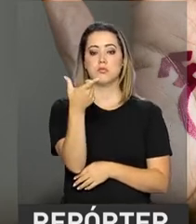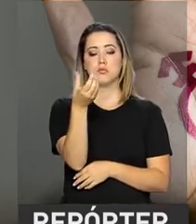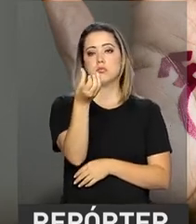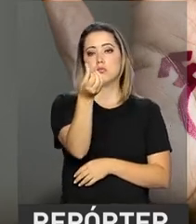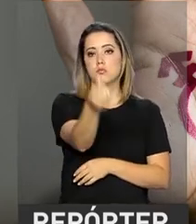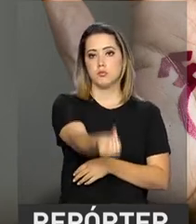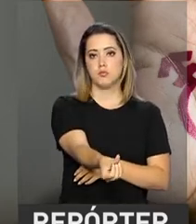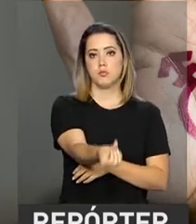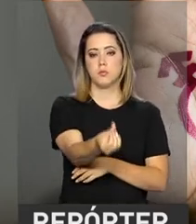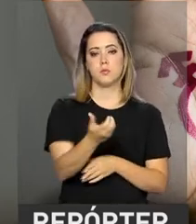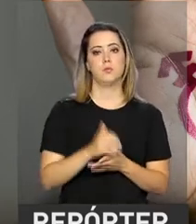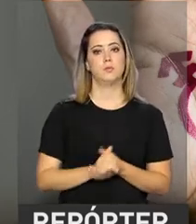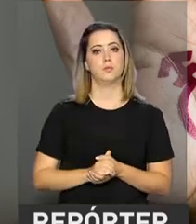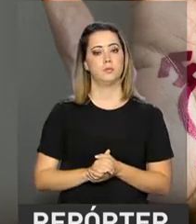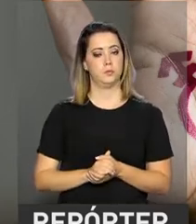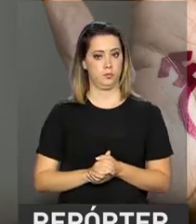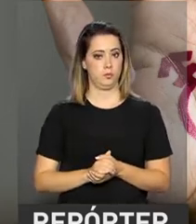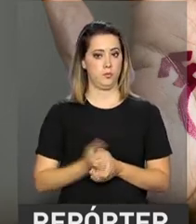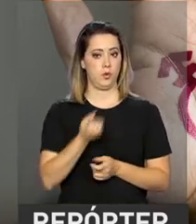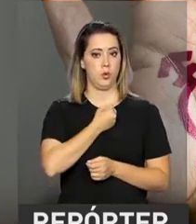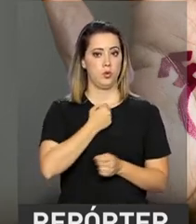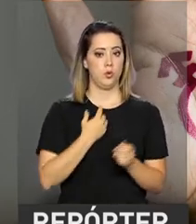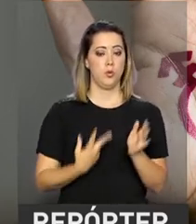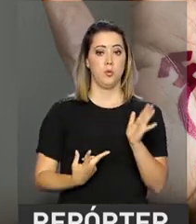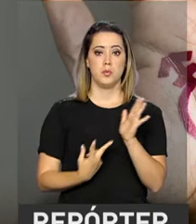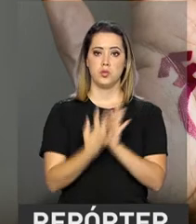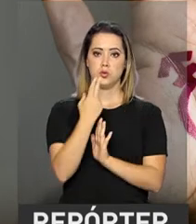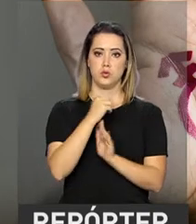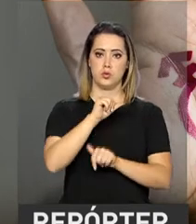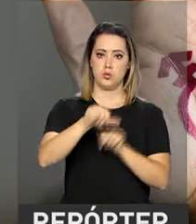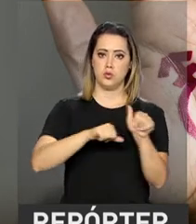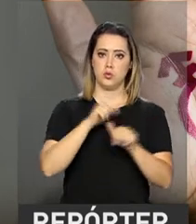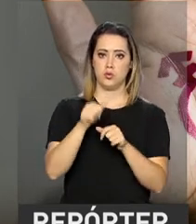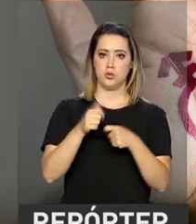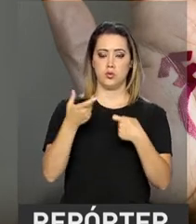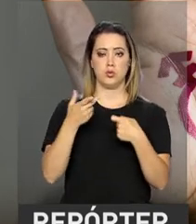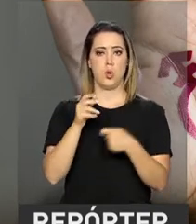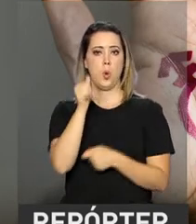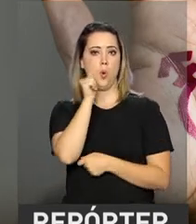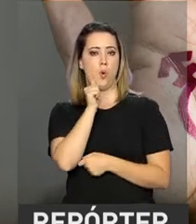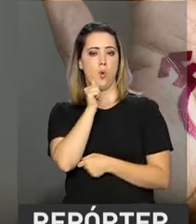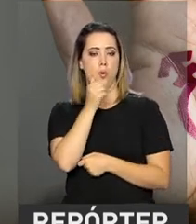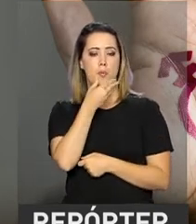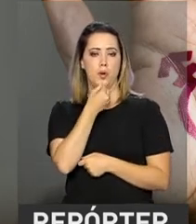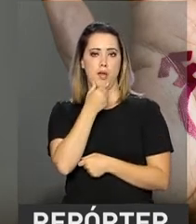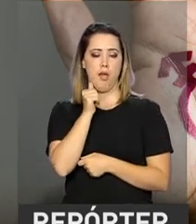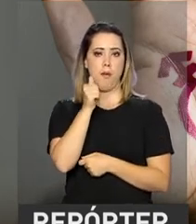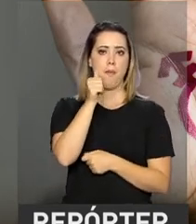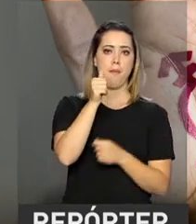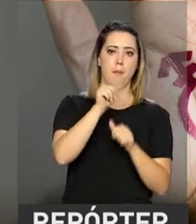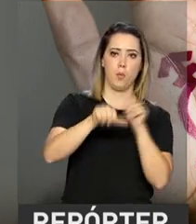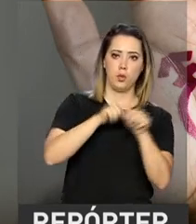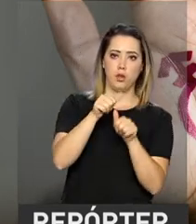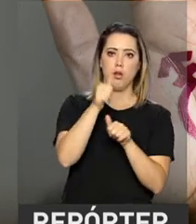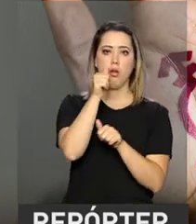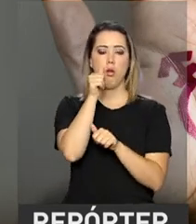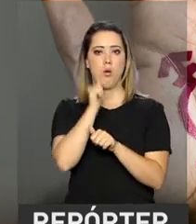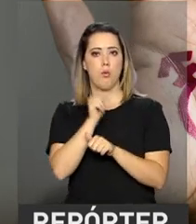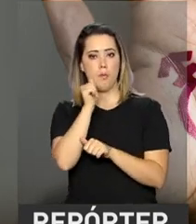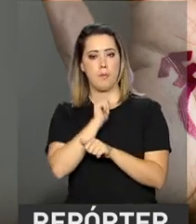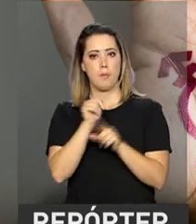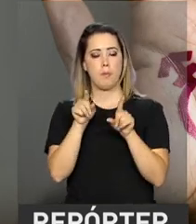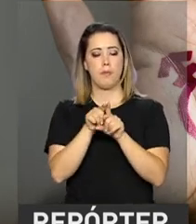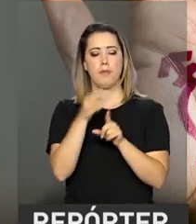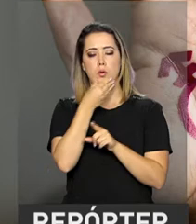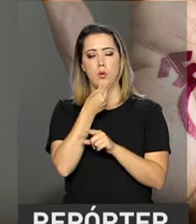4.467 em 2016. O número de cirurgias de mudança de sexo do masculino para o feminino cresceu 48%